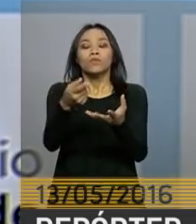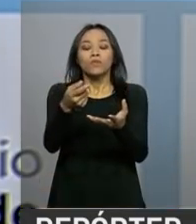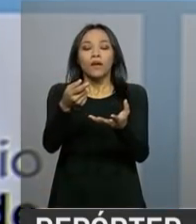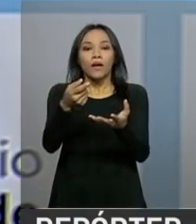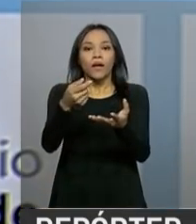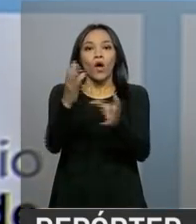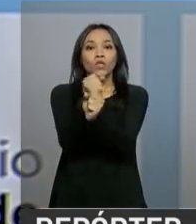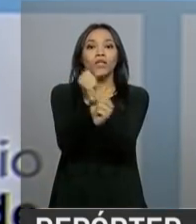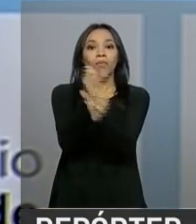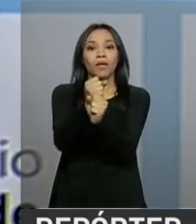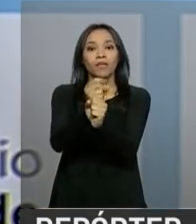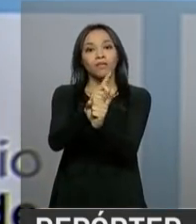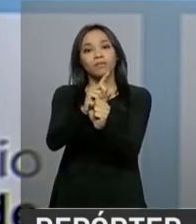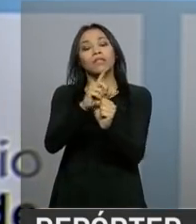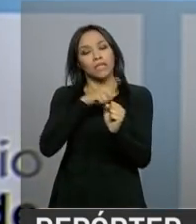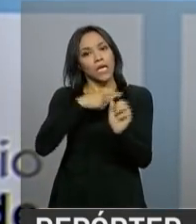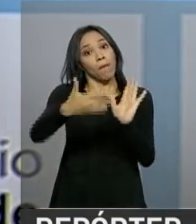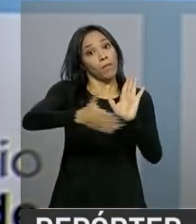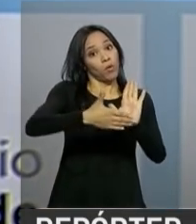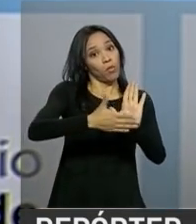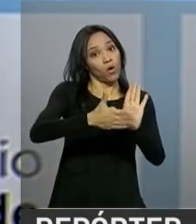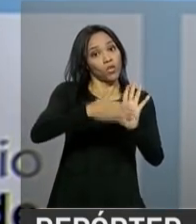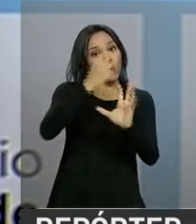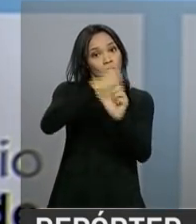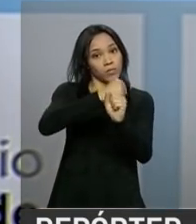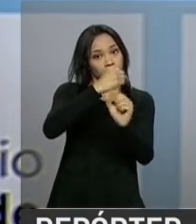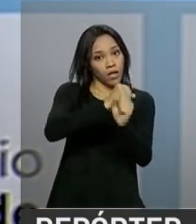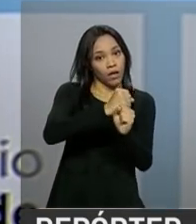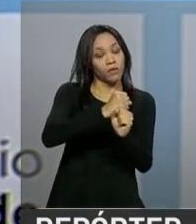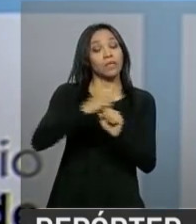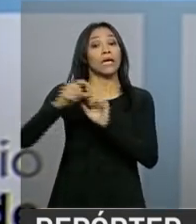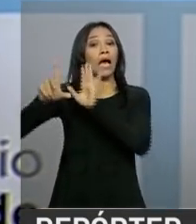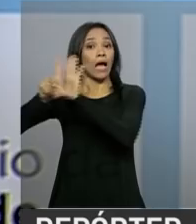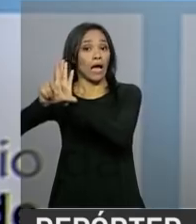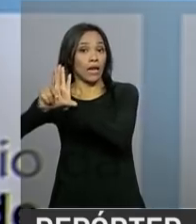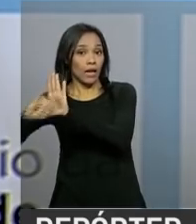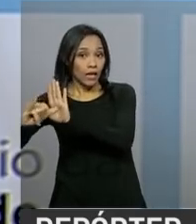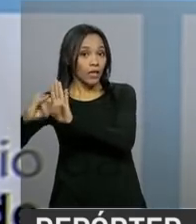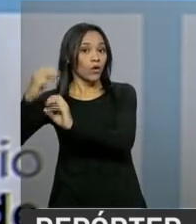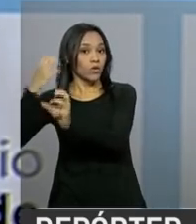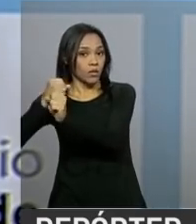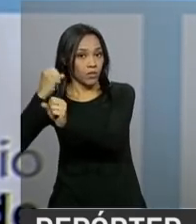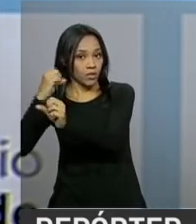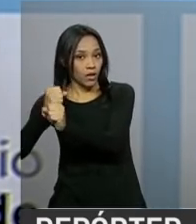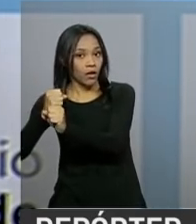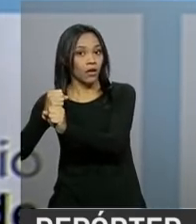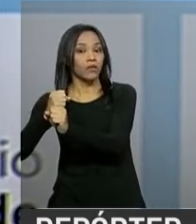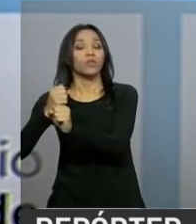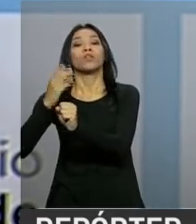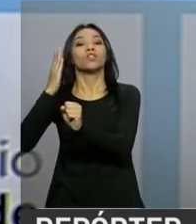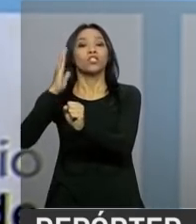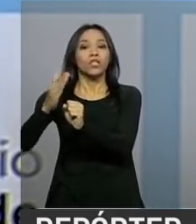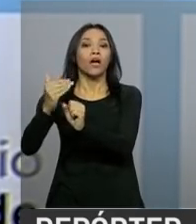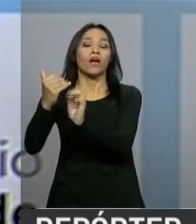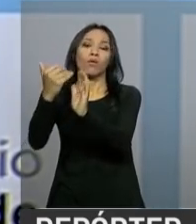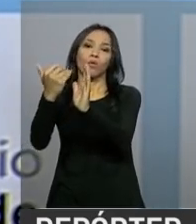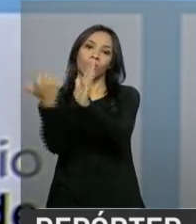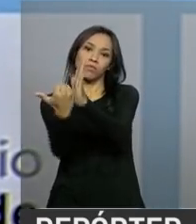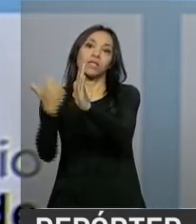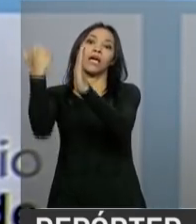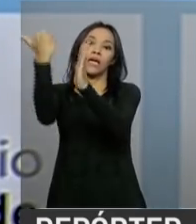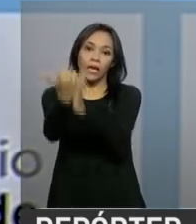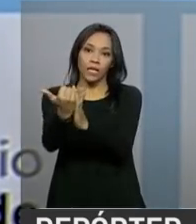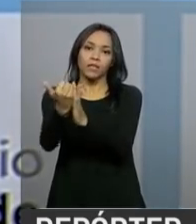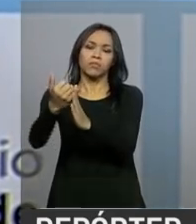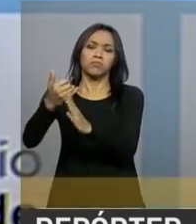não porque tem a proposta orçamentária né tem a lei orçamentária que vem do congresso já com os acréscimos que o congresso normalmente faz